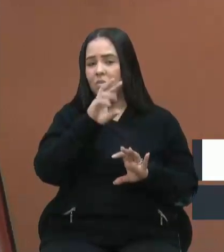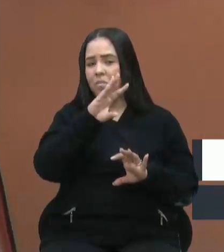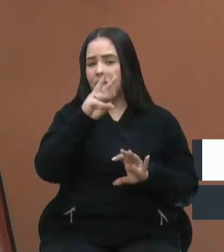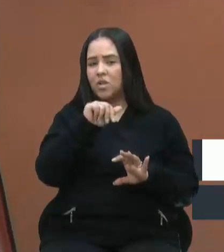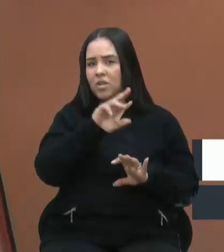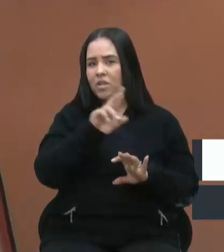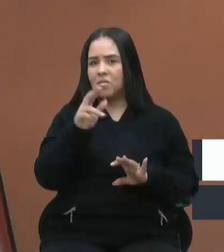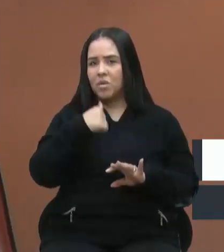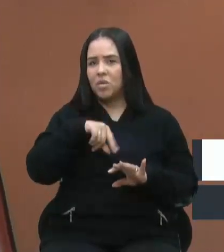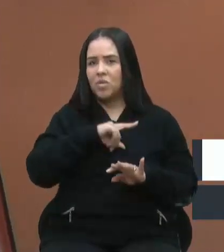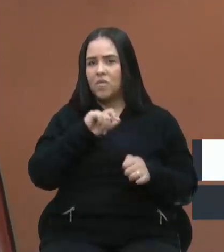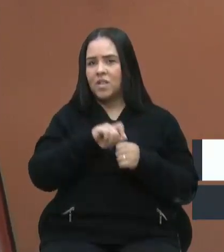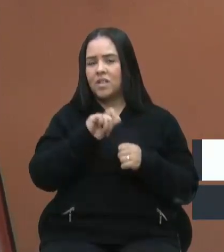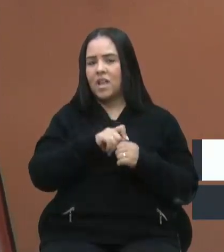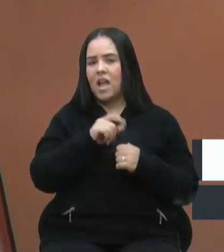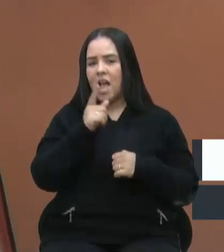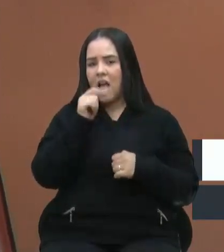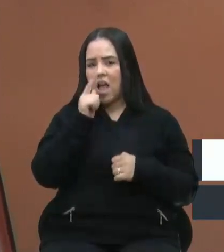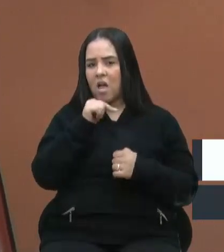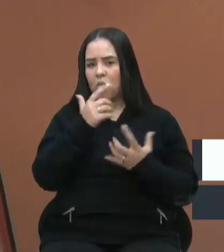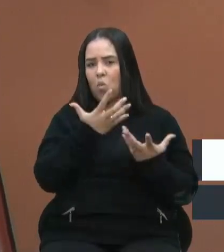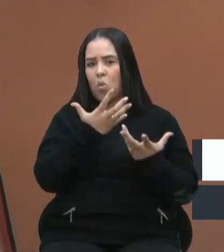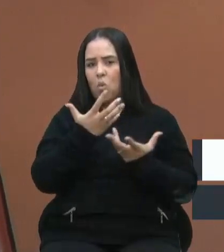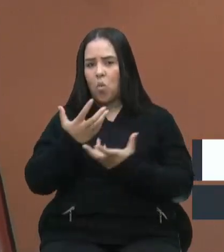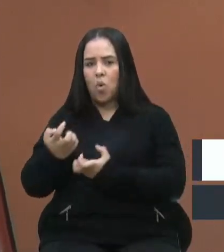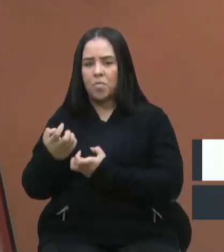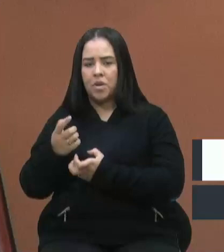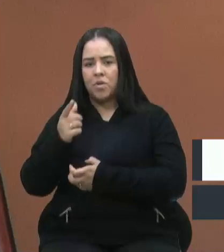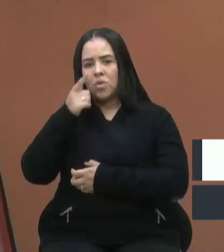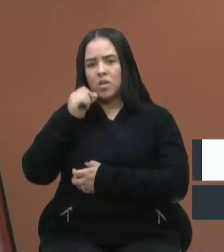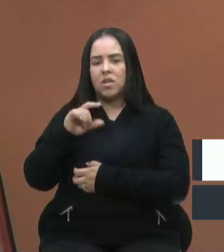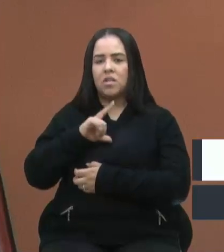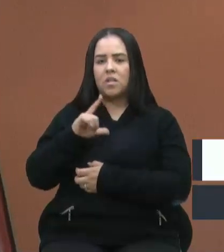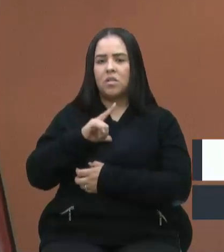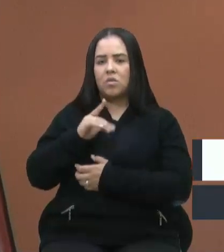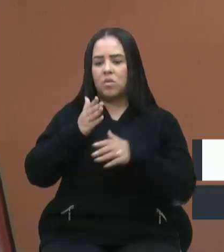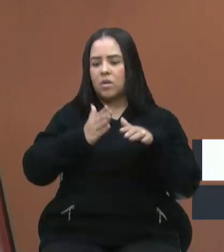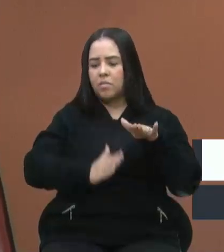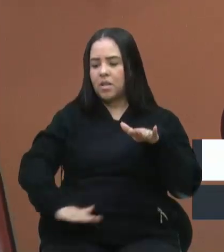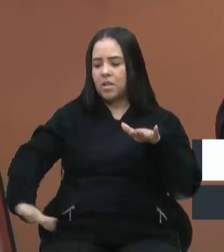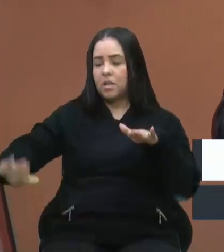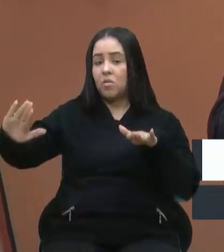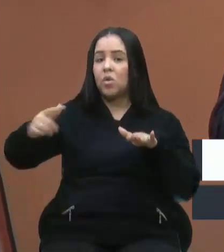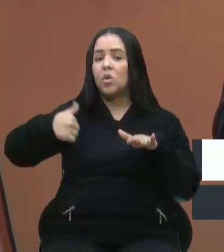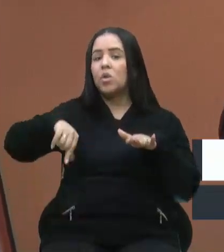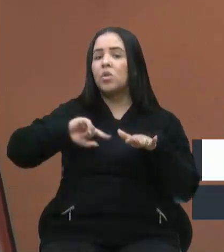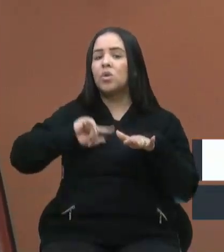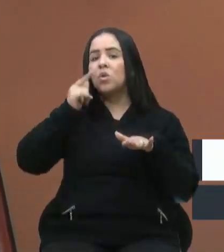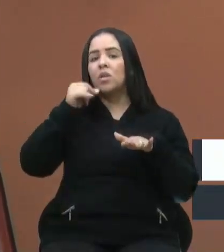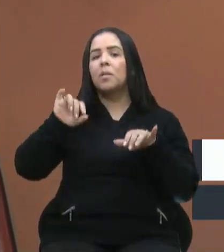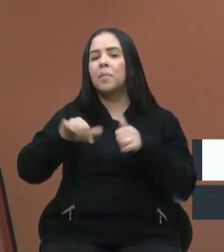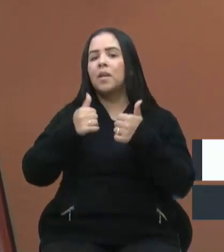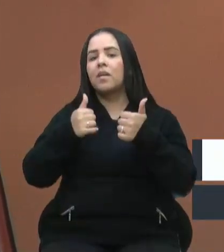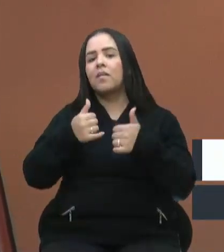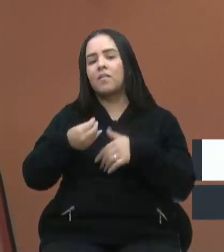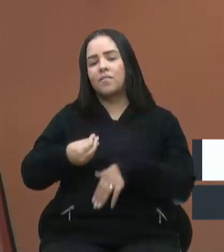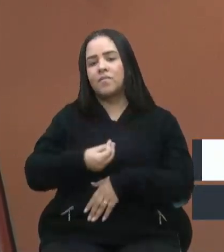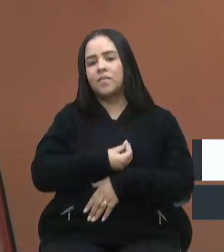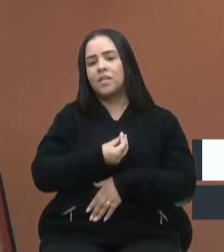nós fazer a captação da água, né, e fazer as bacias de contenção, que é os piscinão. Então, tudo que nós pudermos melhorar a vida das